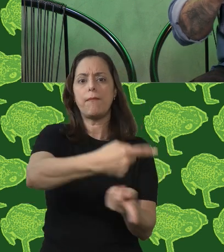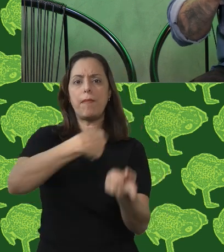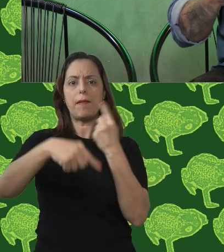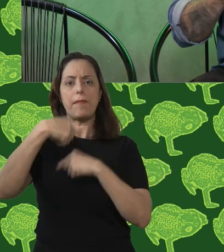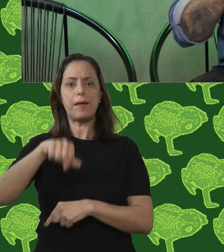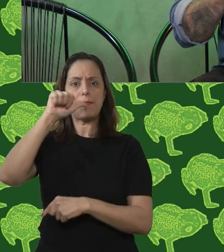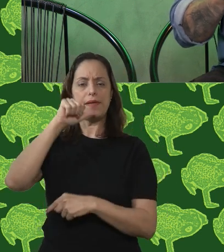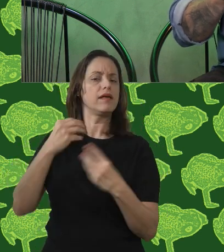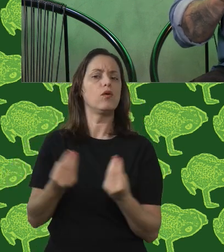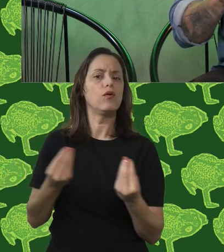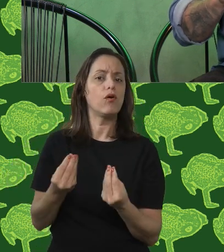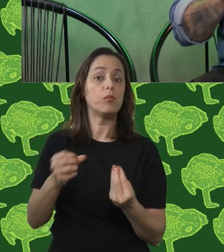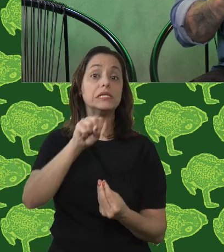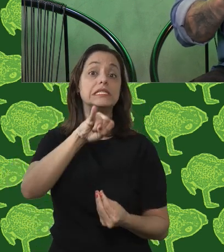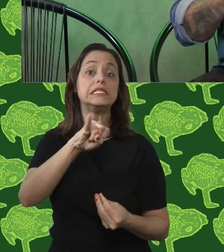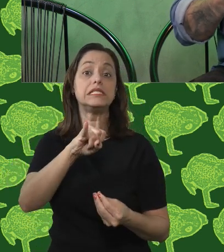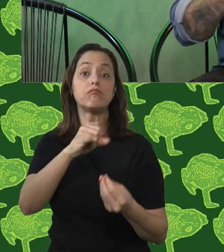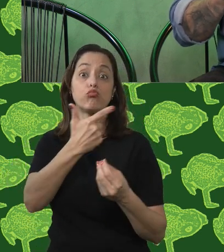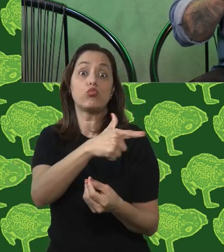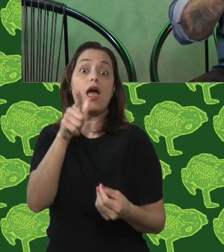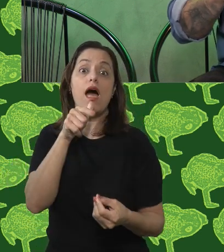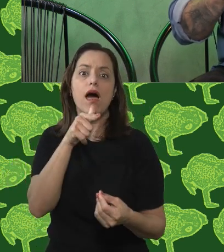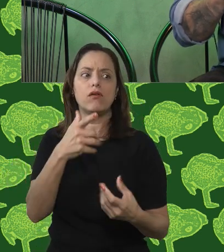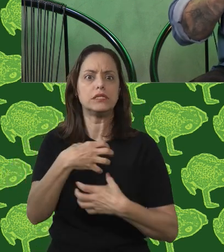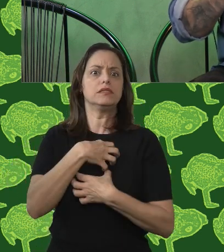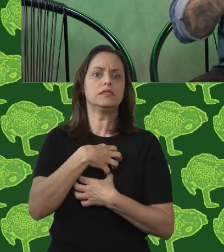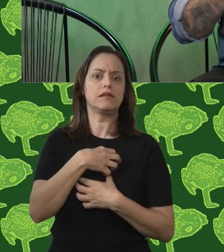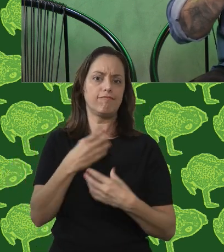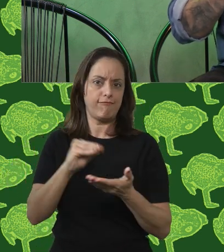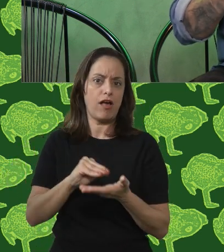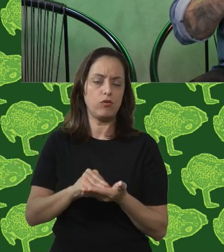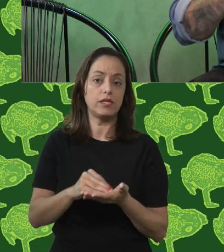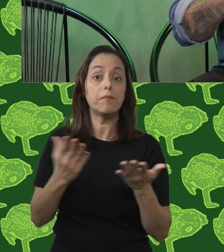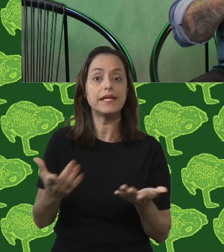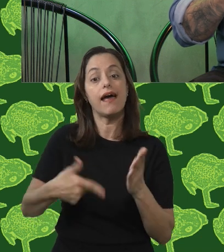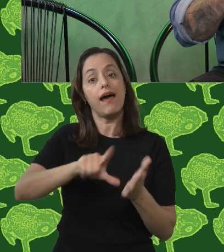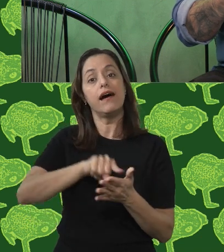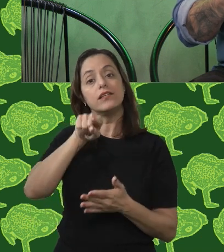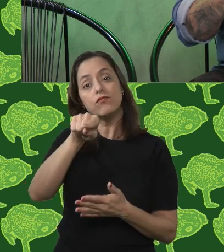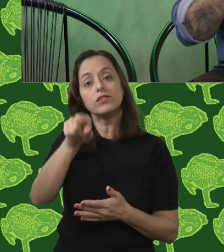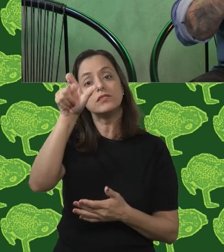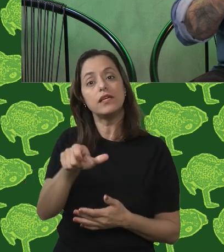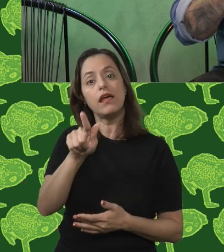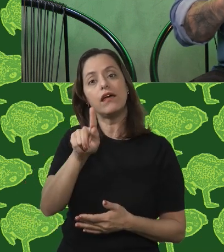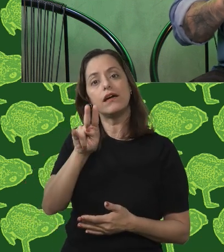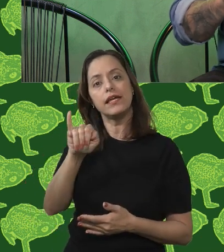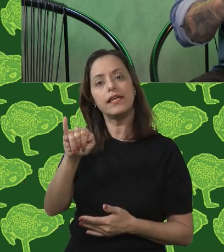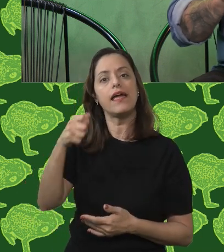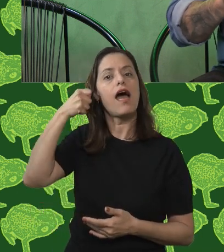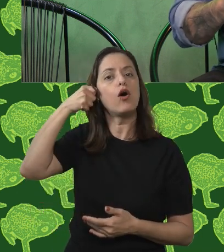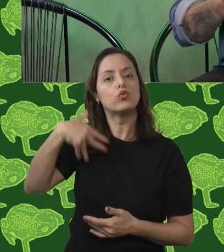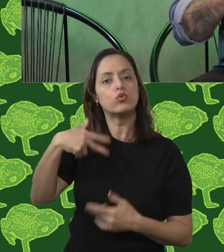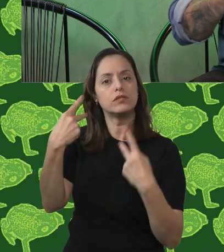somos privilegiados e a falta que ela pode fazer. Então eu queria entender isso, mas antes queria que você se autodescrevesse também para o pessoal que está acompanhando a gente,